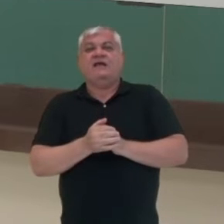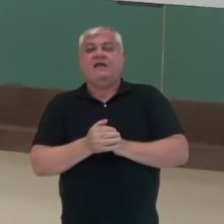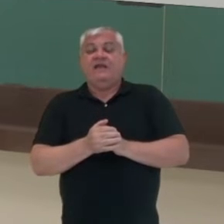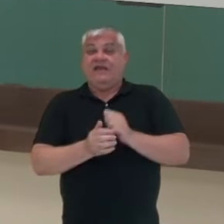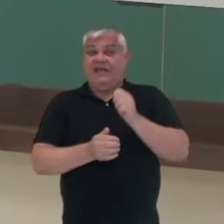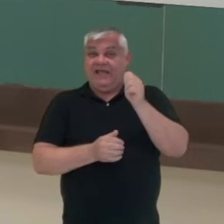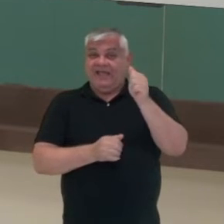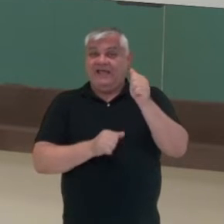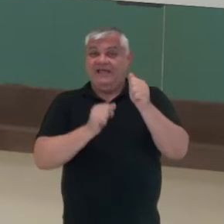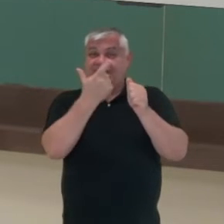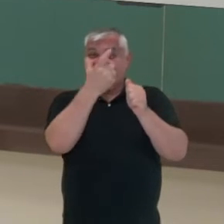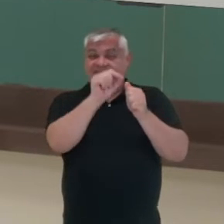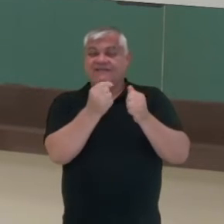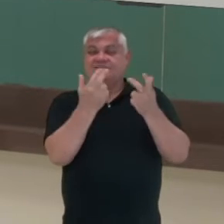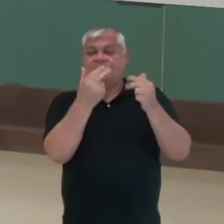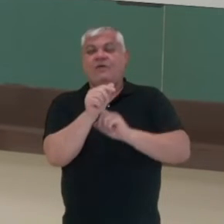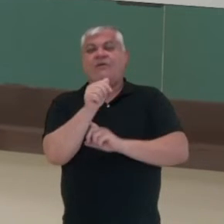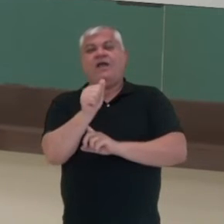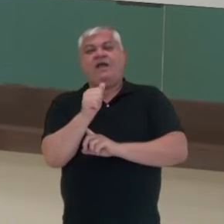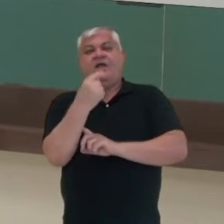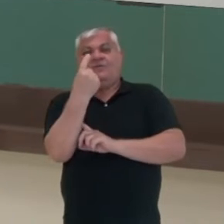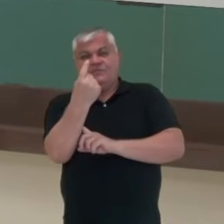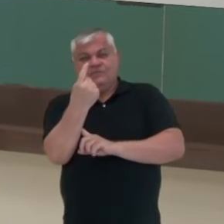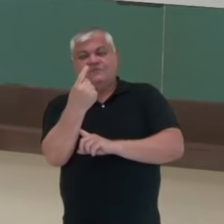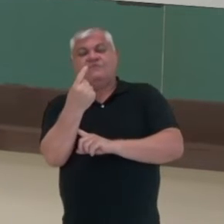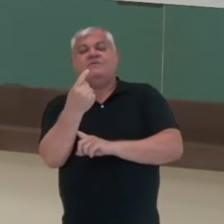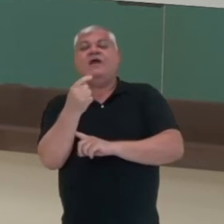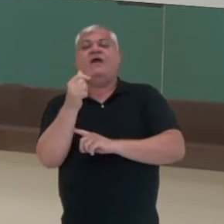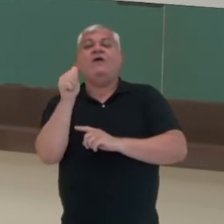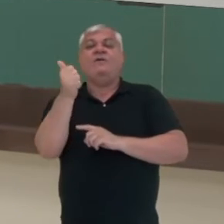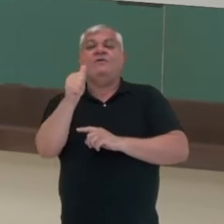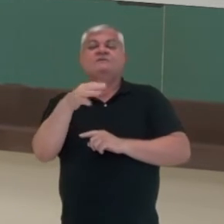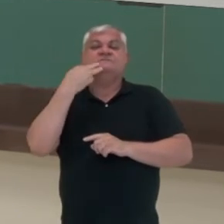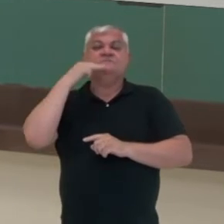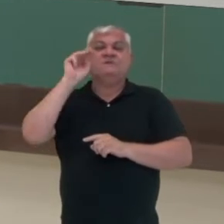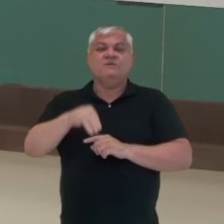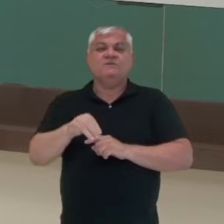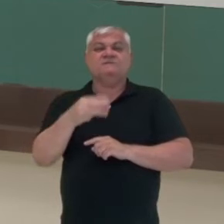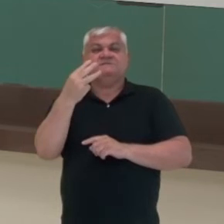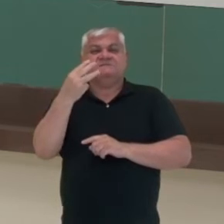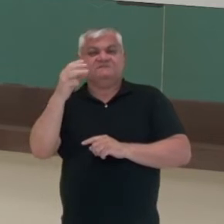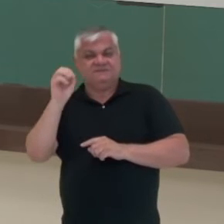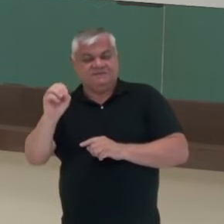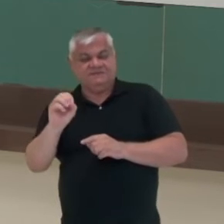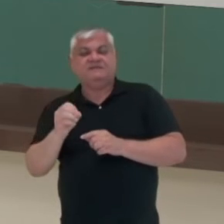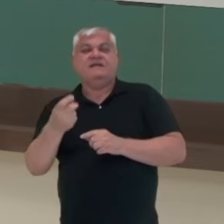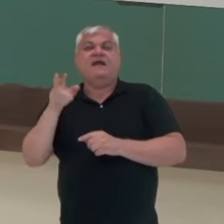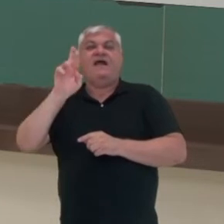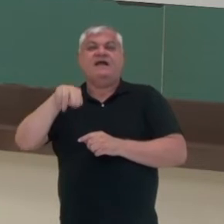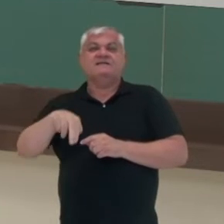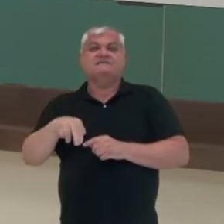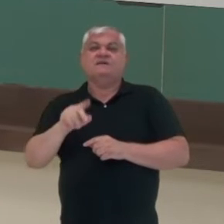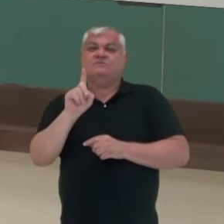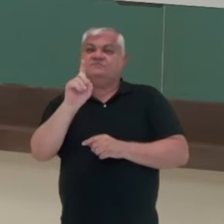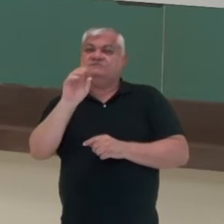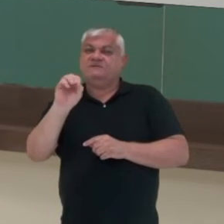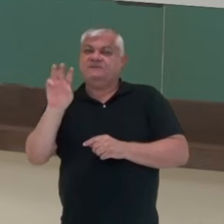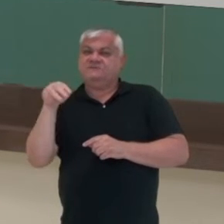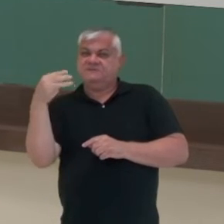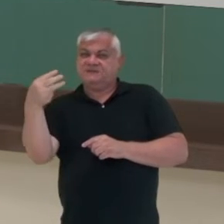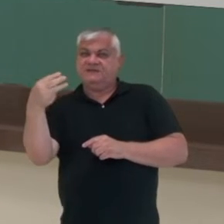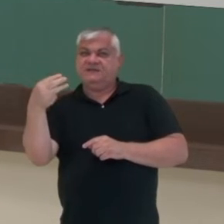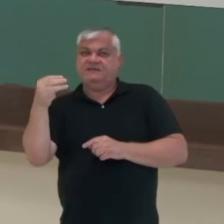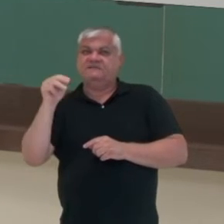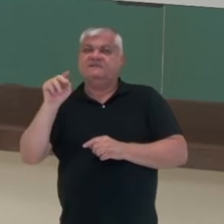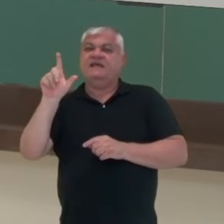A10 é igual a 11 milhões 330 mil, vezes a minha razão, elevado